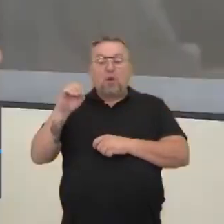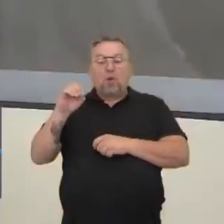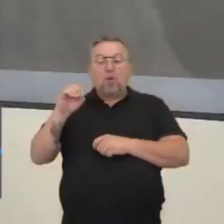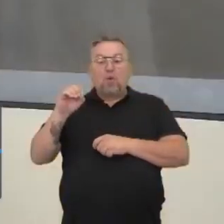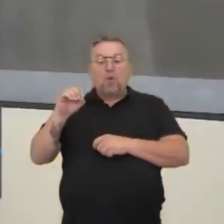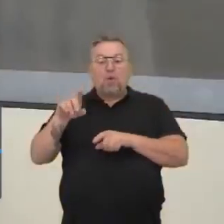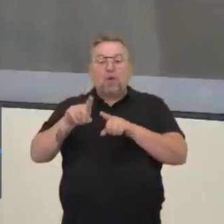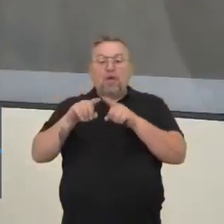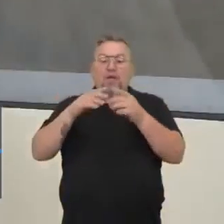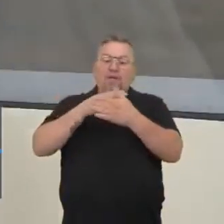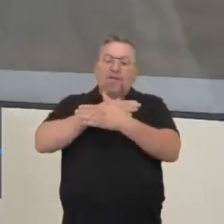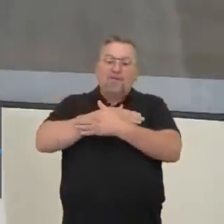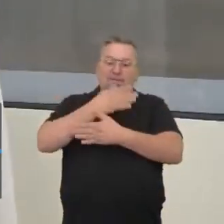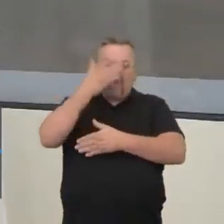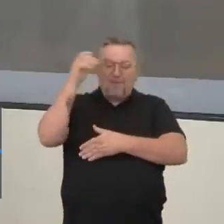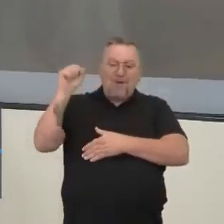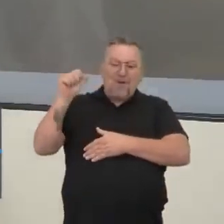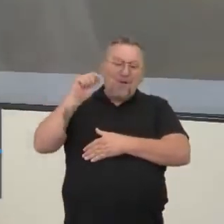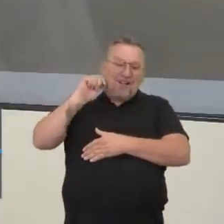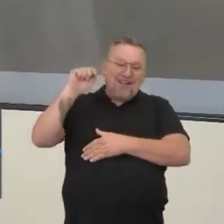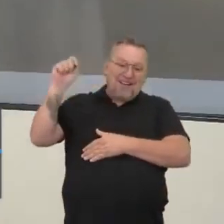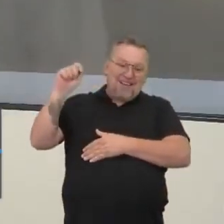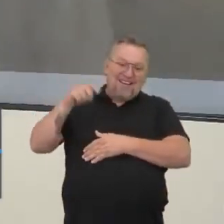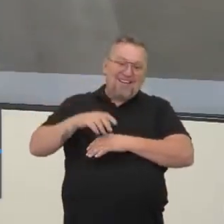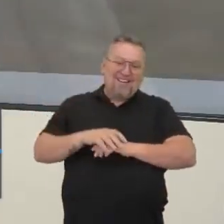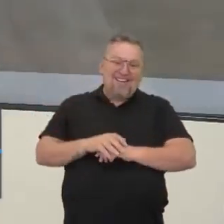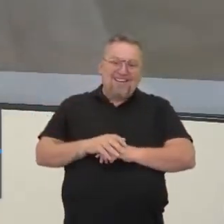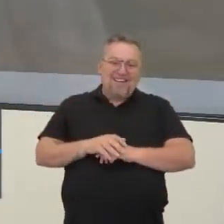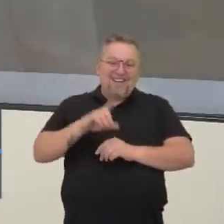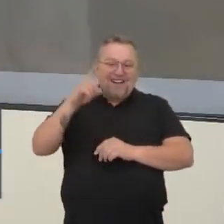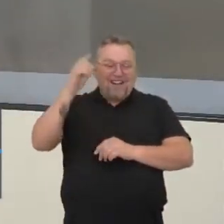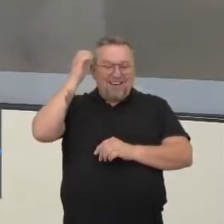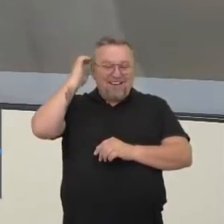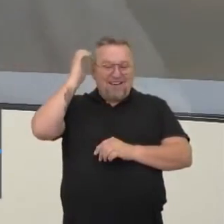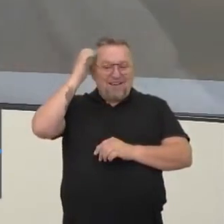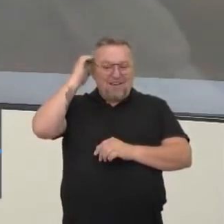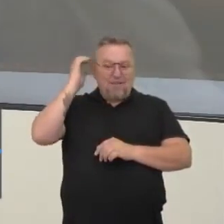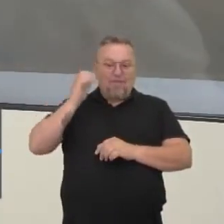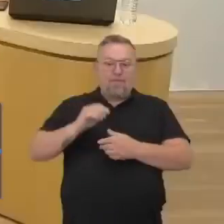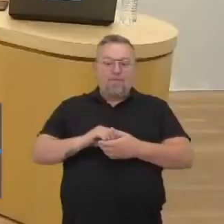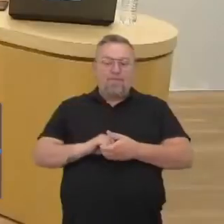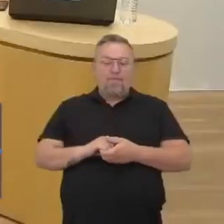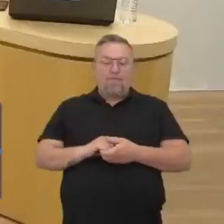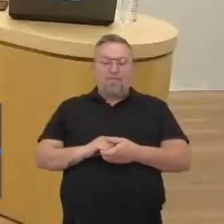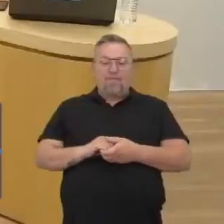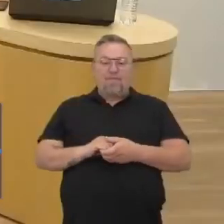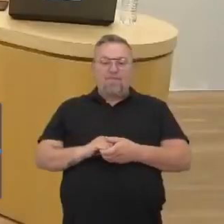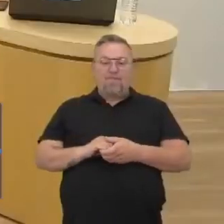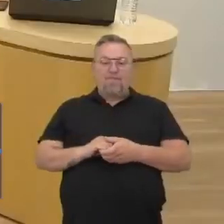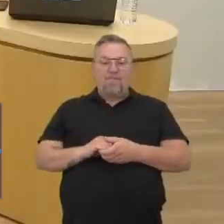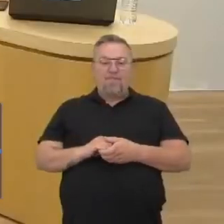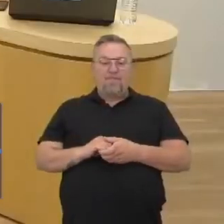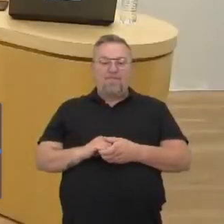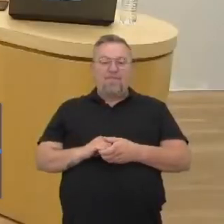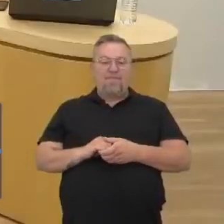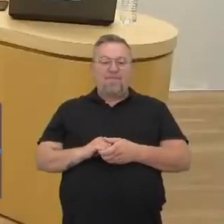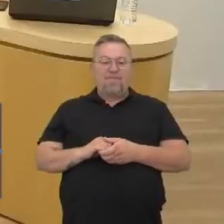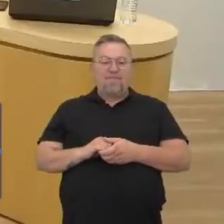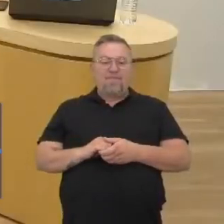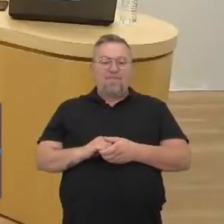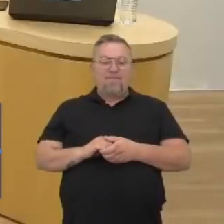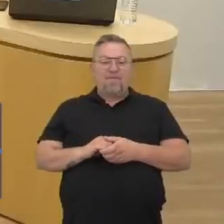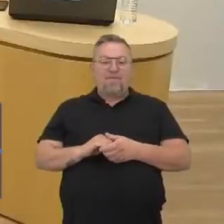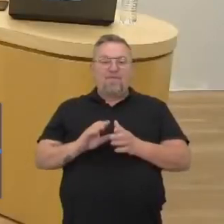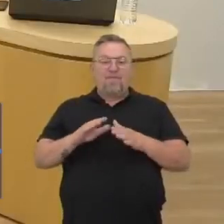abraço também pro pessoal da 8 de abril aí, né? Que pediu abraço, abraço dado, lá de Santo André. Gente, então assim, ó.